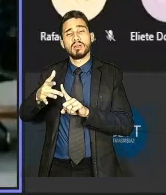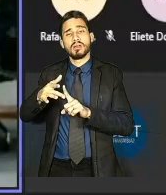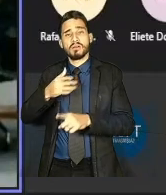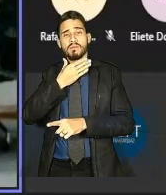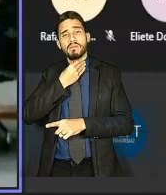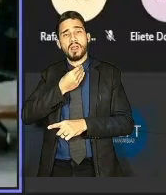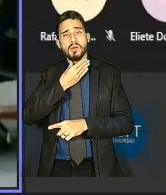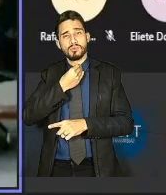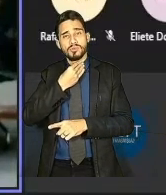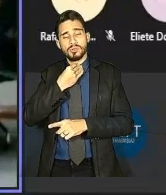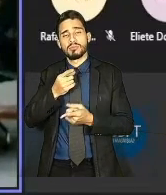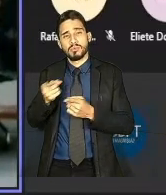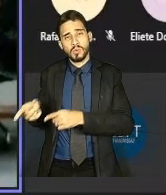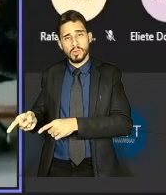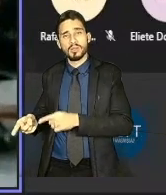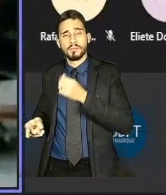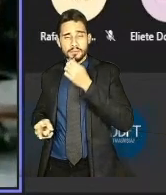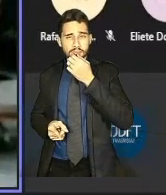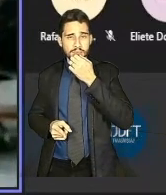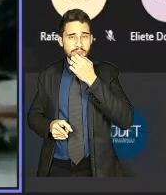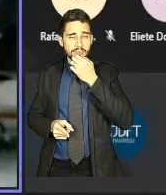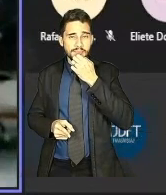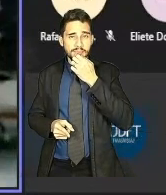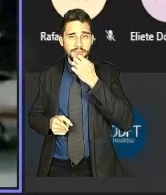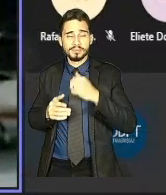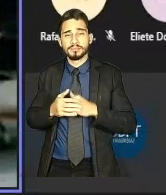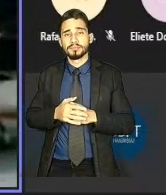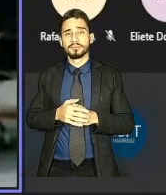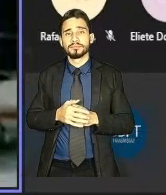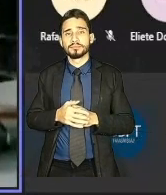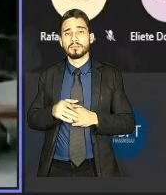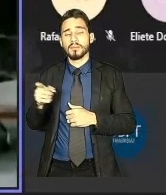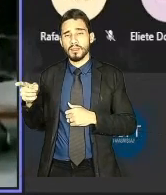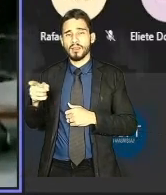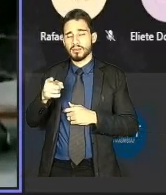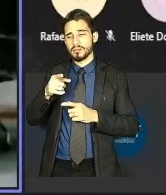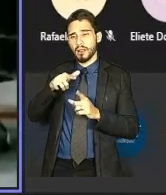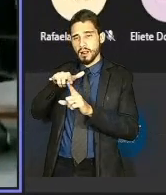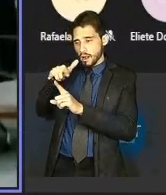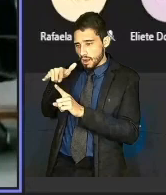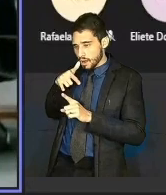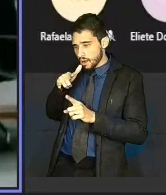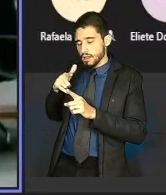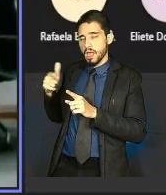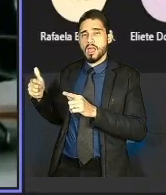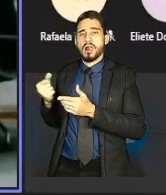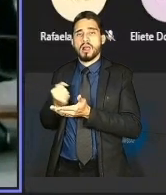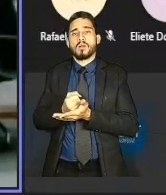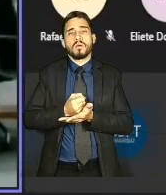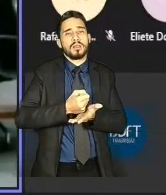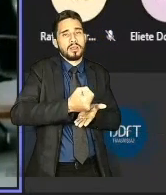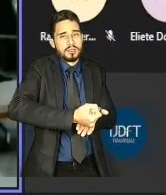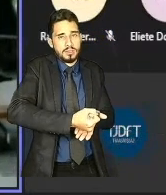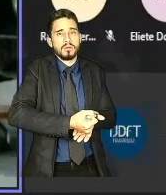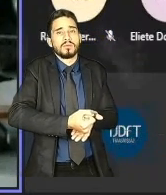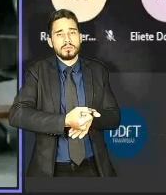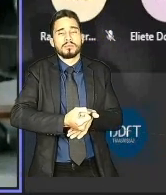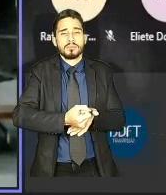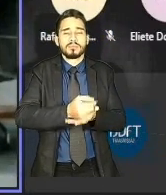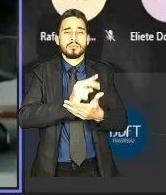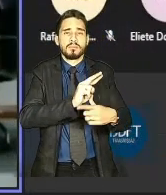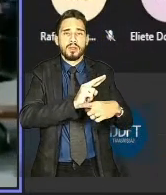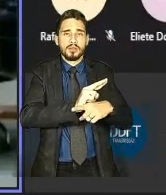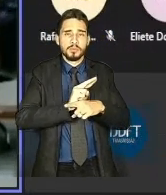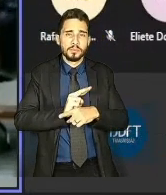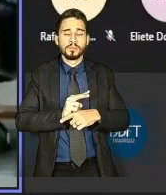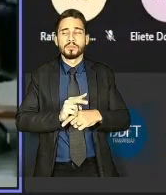fraude praticada pela referida sociedade, a qual lhe teria induzido a contratação objeto da lide para fim de se